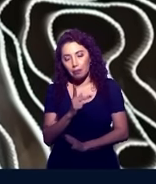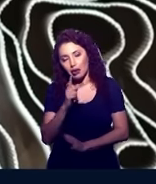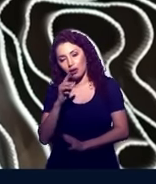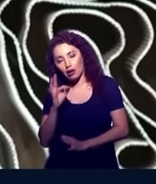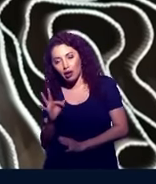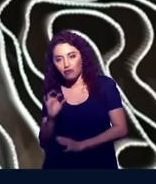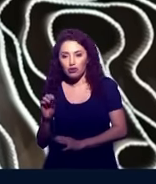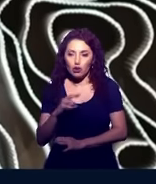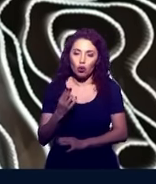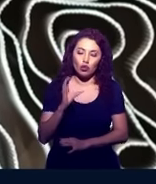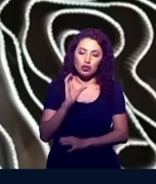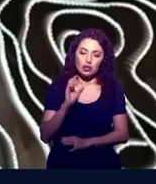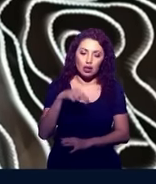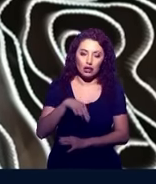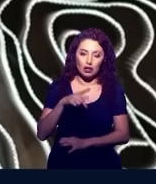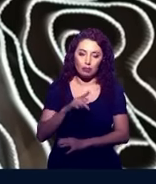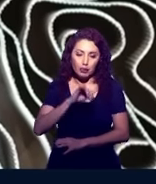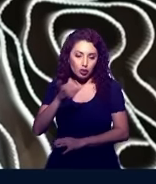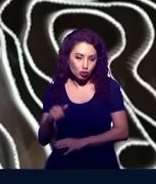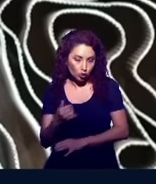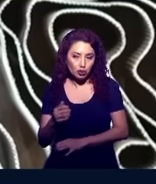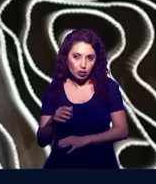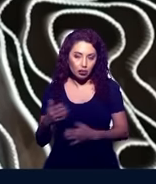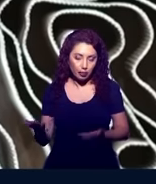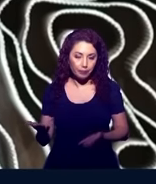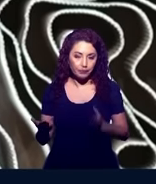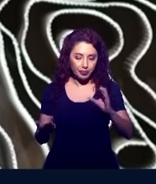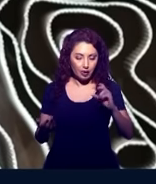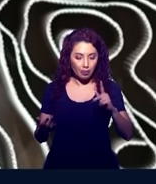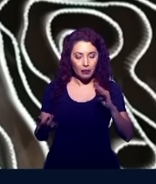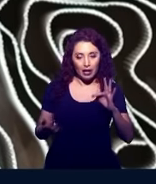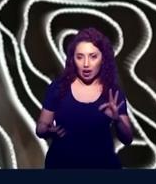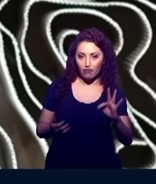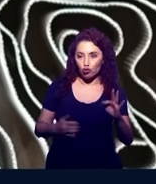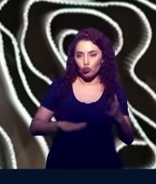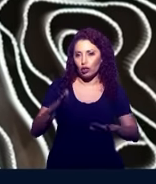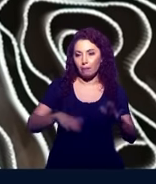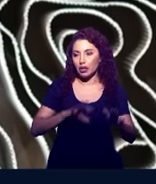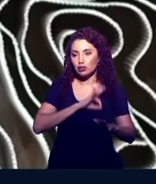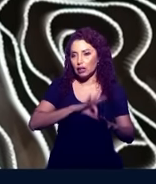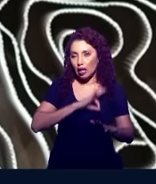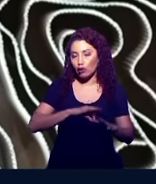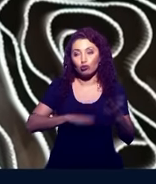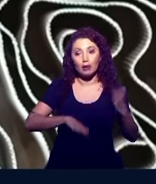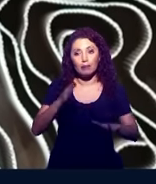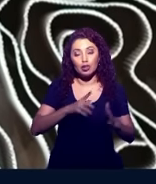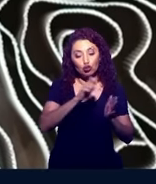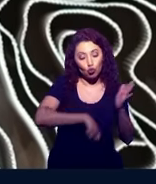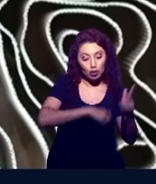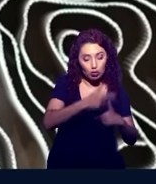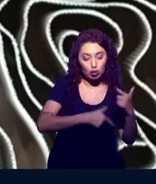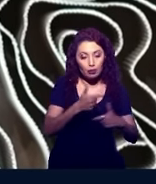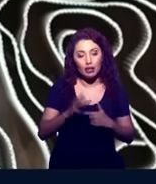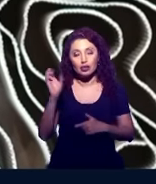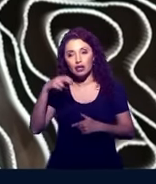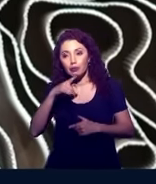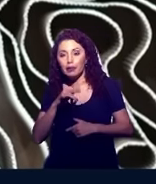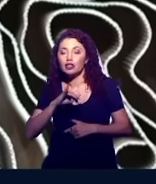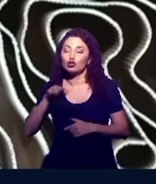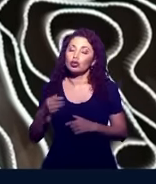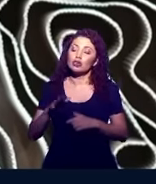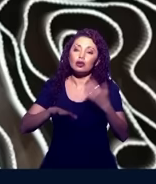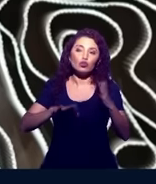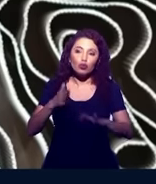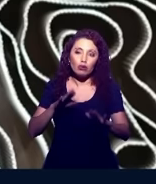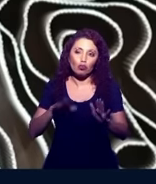não depende da renda na pessoa física não depende da renda depende do contrato de trabalho na pessoa jurídica também não depende do lucro depende muito de